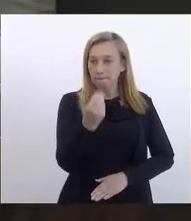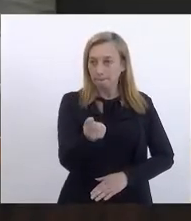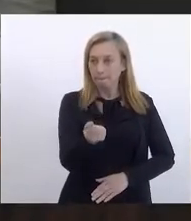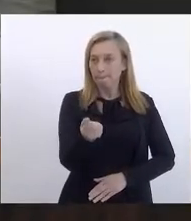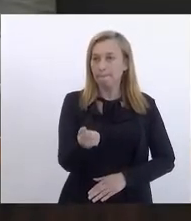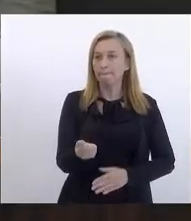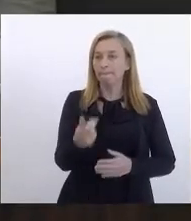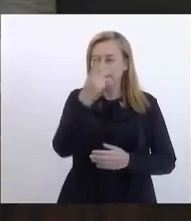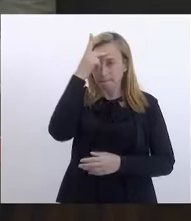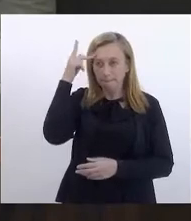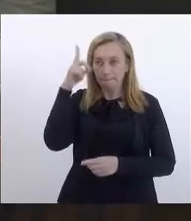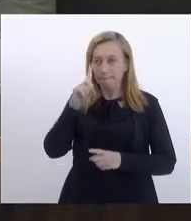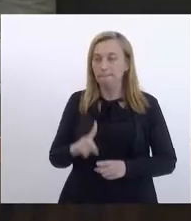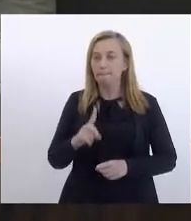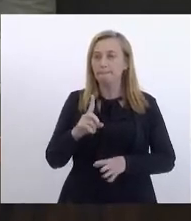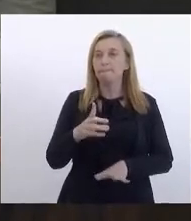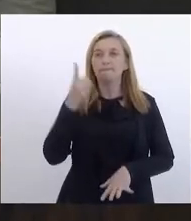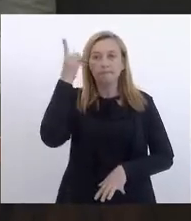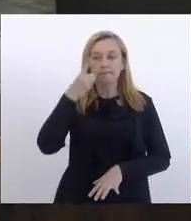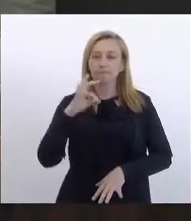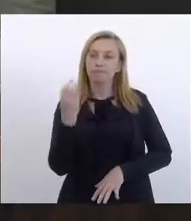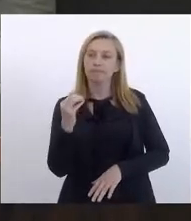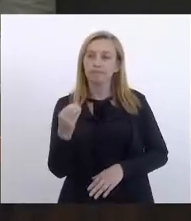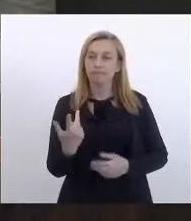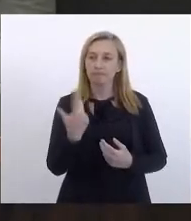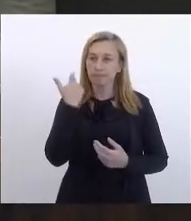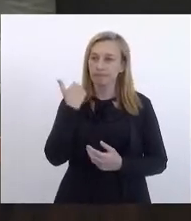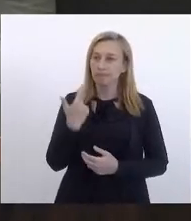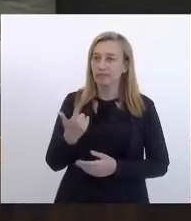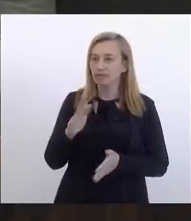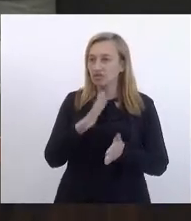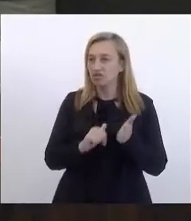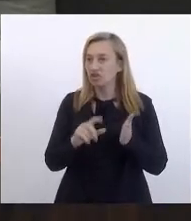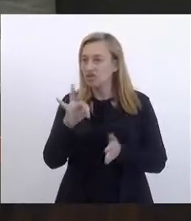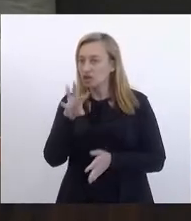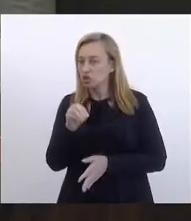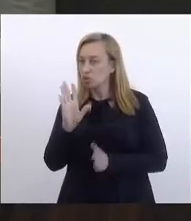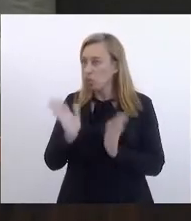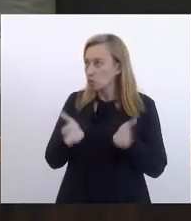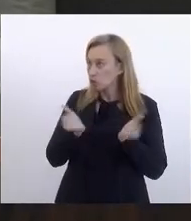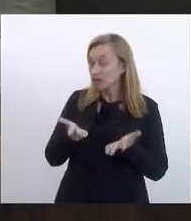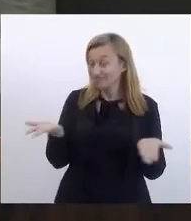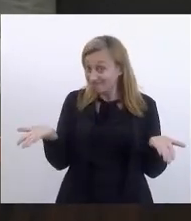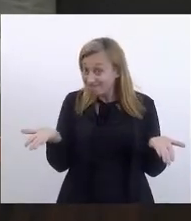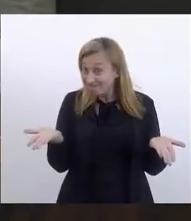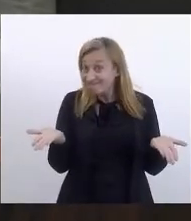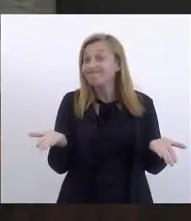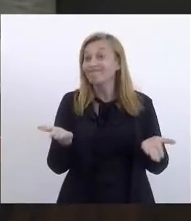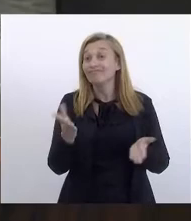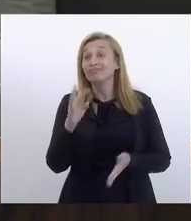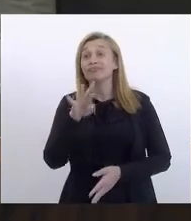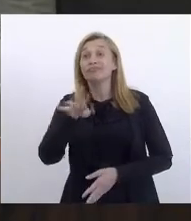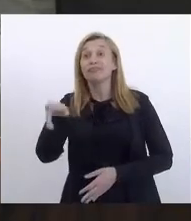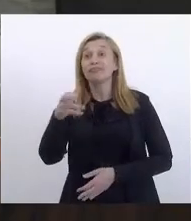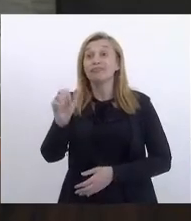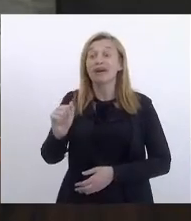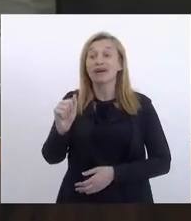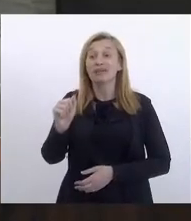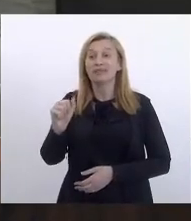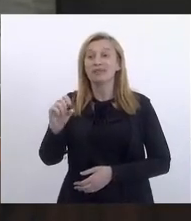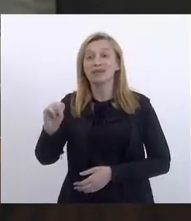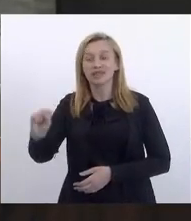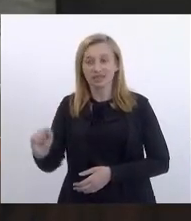Pessoa com Deficiência, deputado Marcelo Cabelereira. vai derrubar veto hoje assim, lá em Barra Mansa.